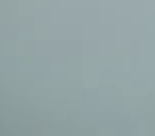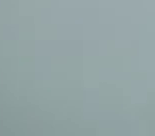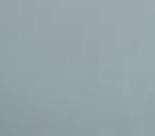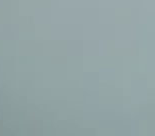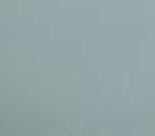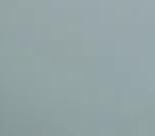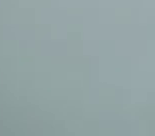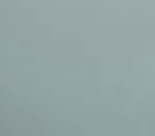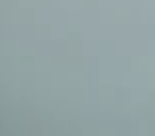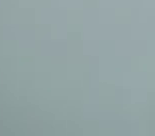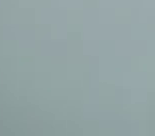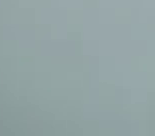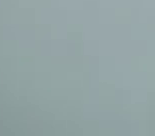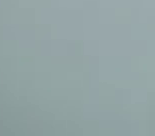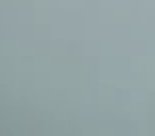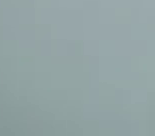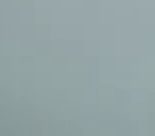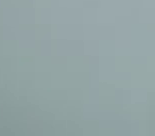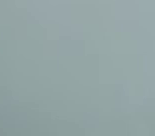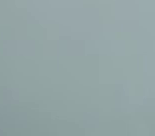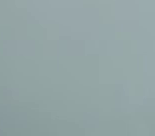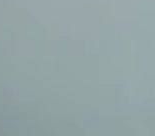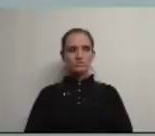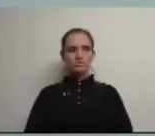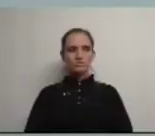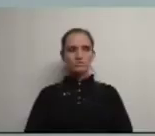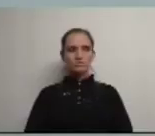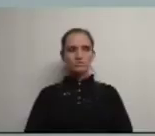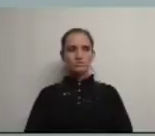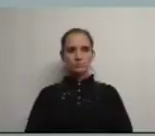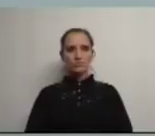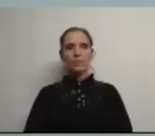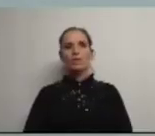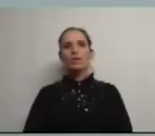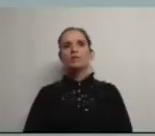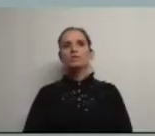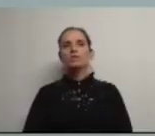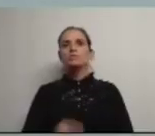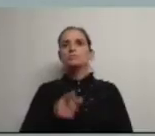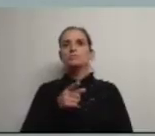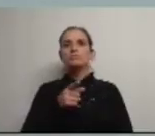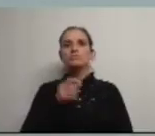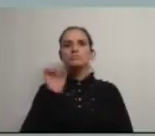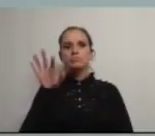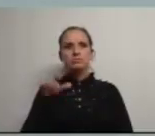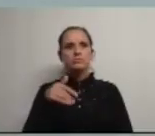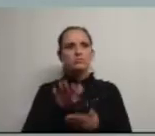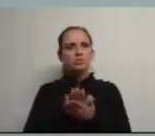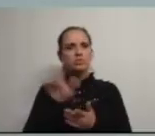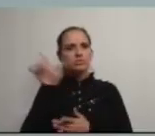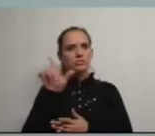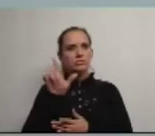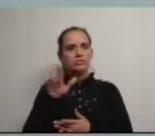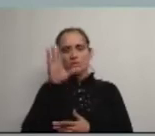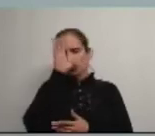muito tempo por um lado e depois levanta-se aqui outra questão que era uma questão que eu queria bem respondida e essas pessoas vêm de onde? de Lisboa? do